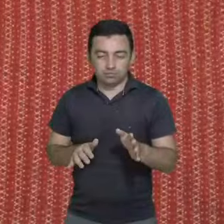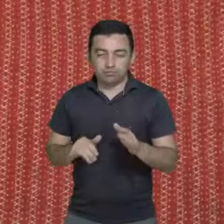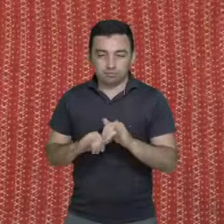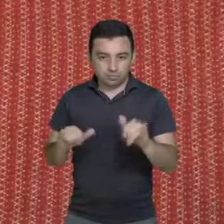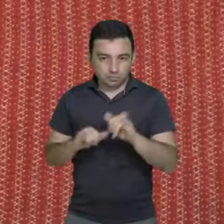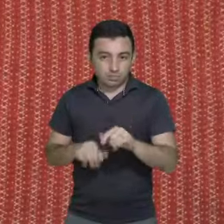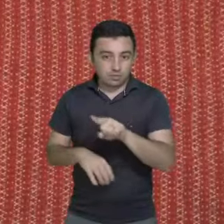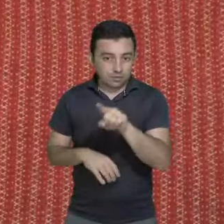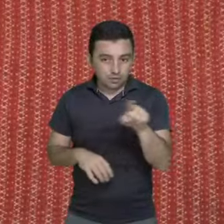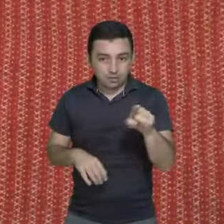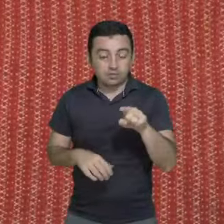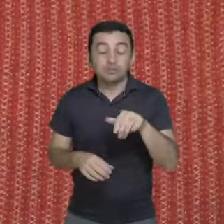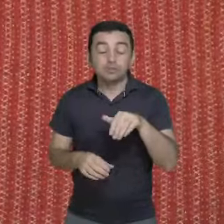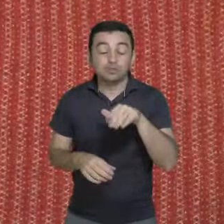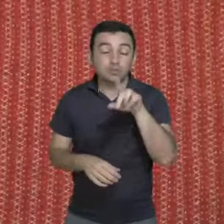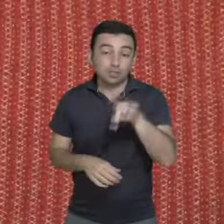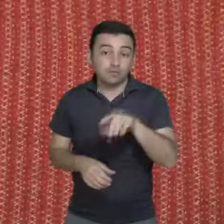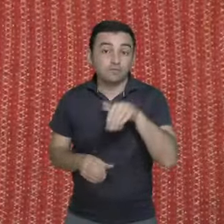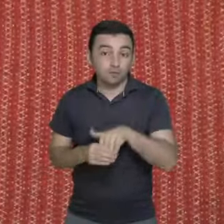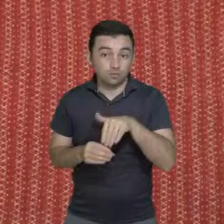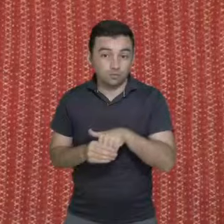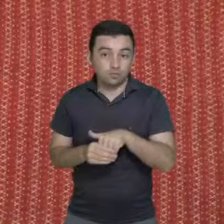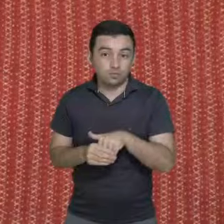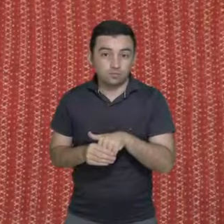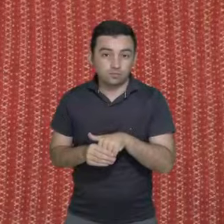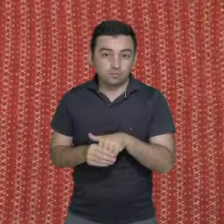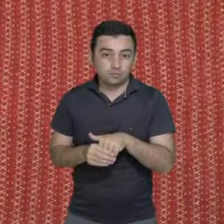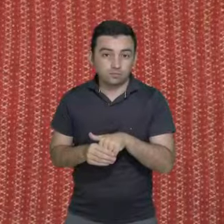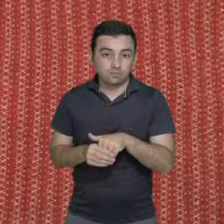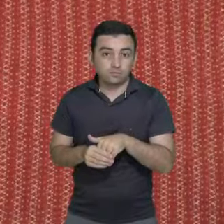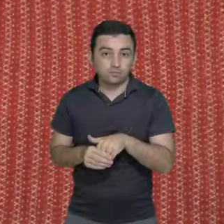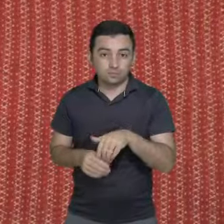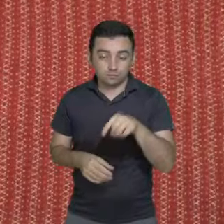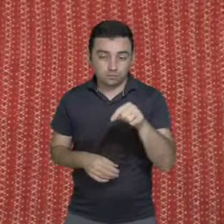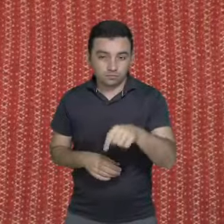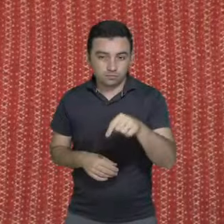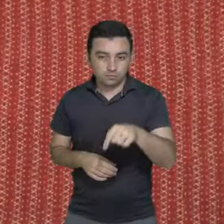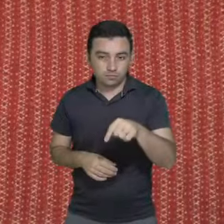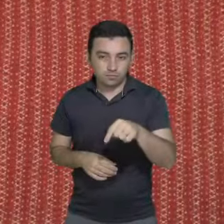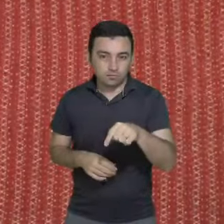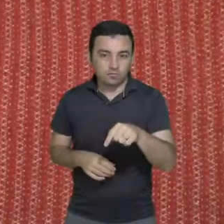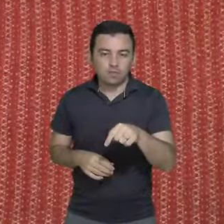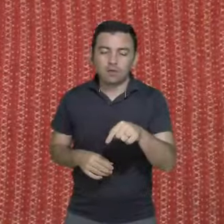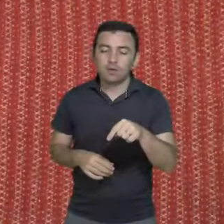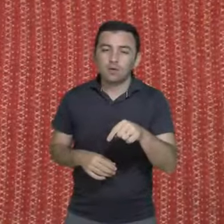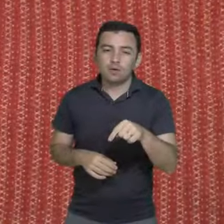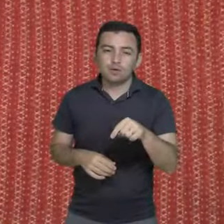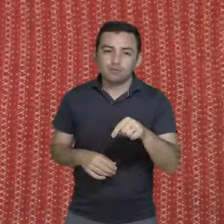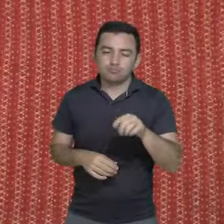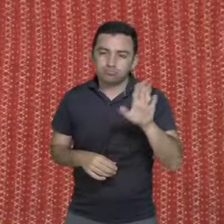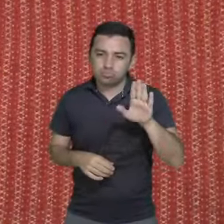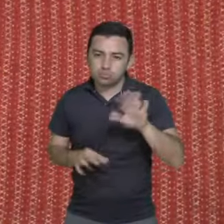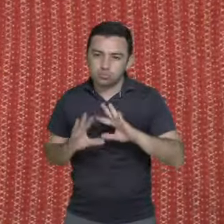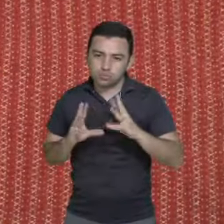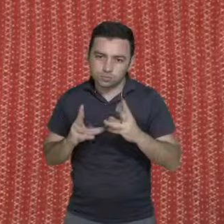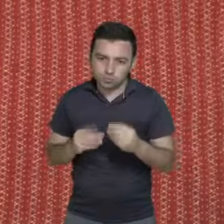seu direito de voto, que foi levantado, que foi ofertado pelo eleitor, pelo sagrado escrutínio das